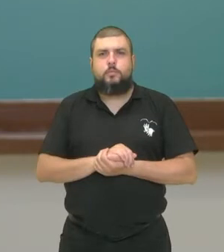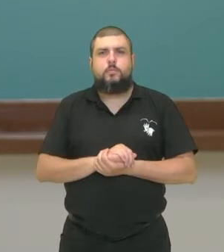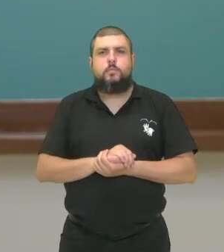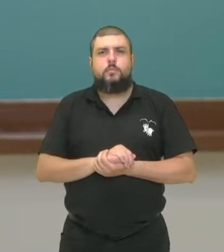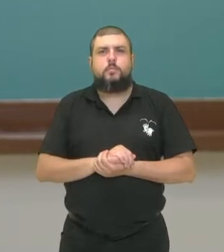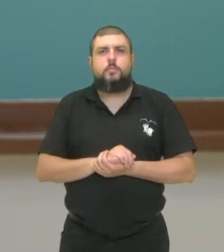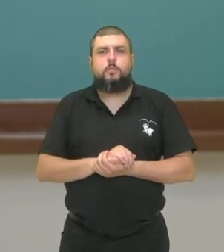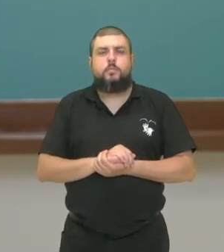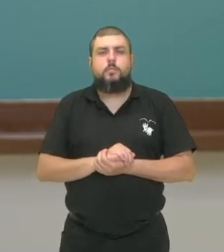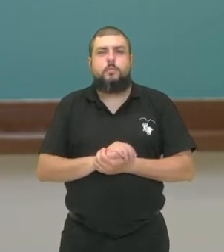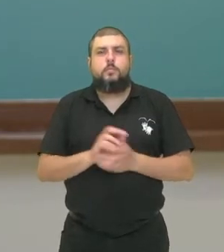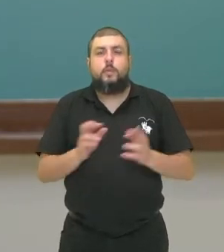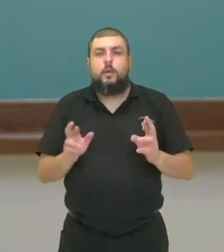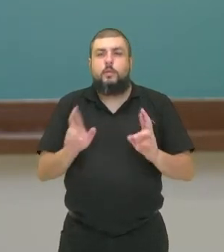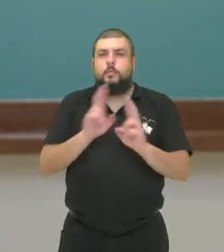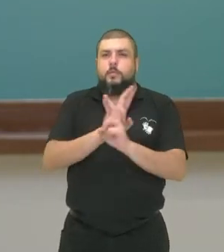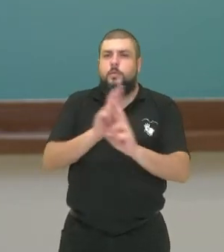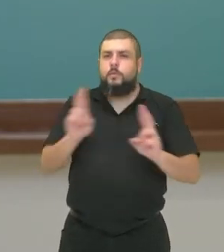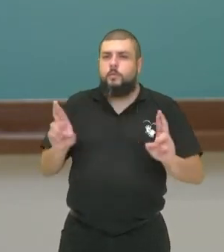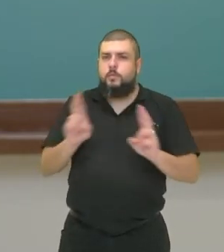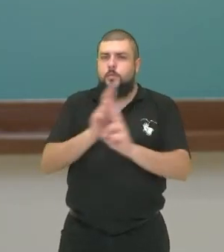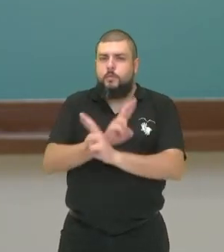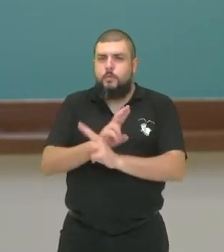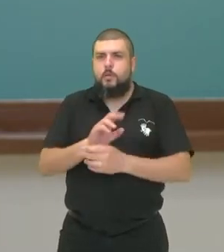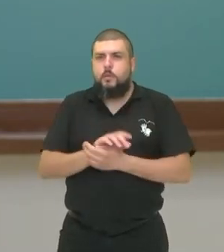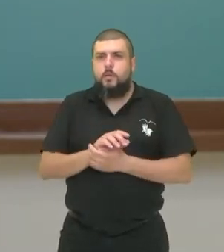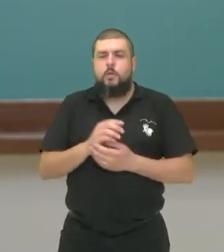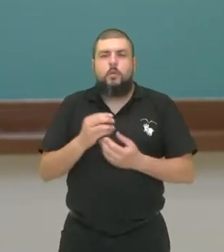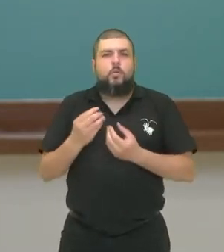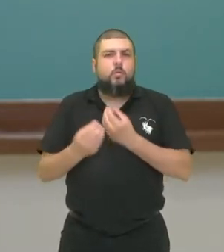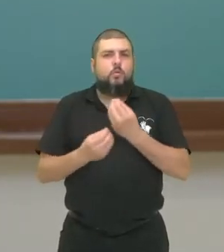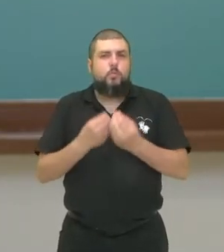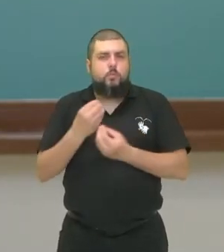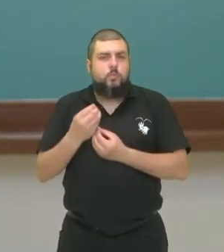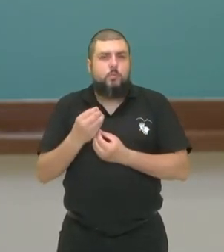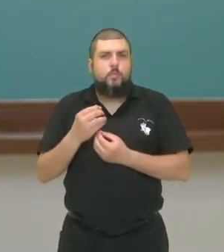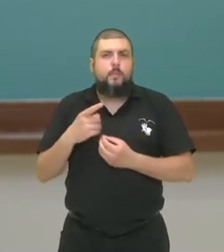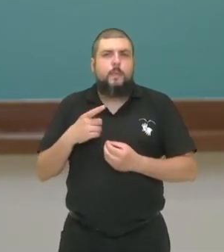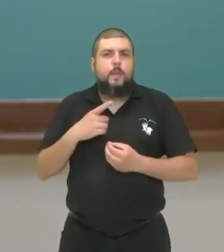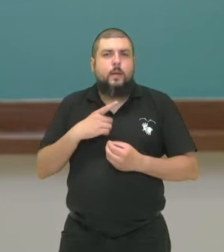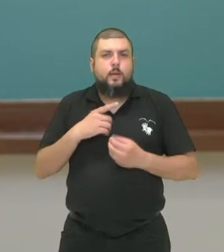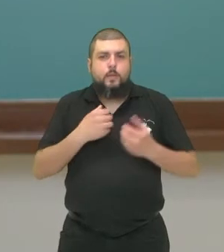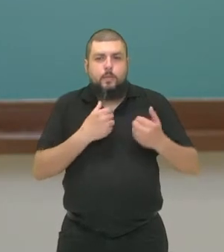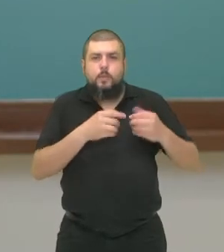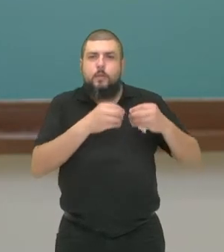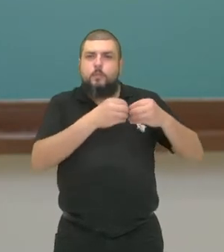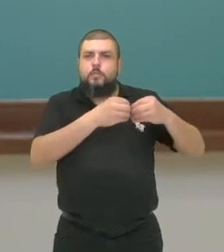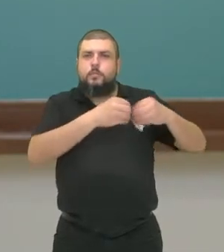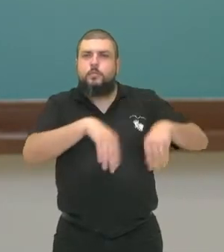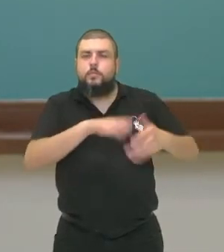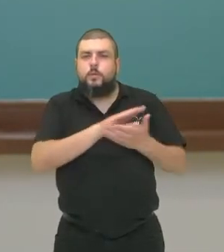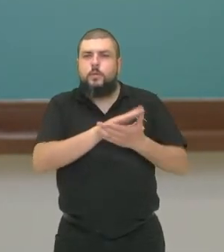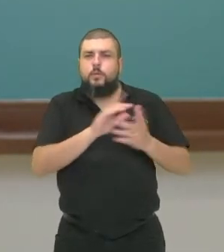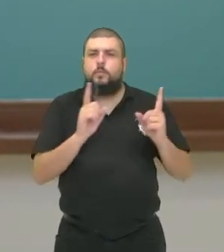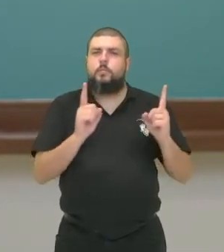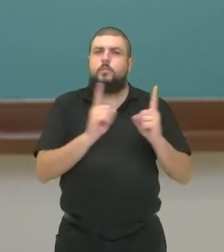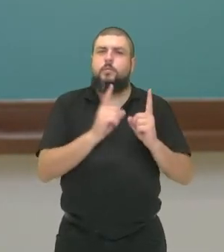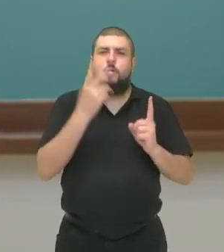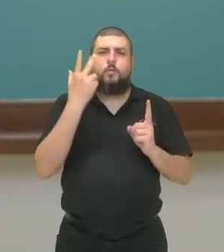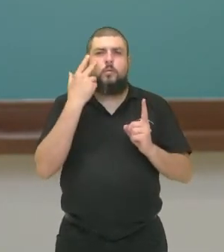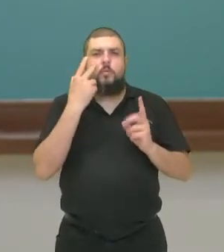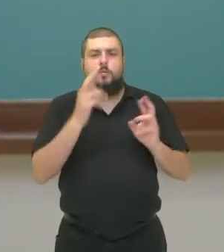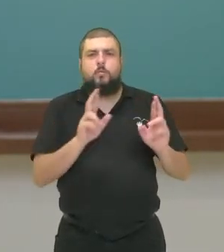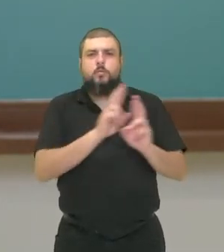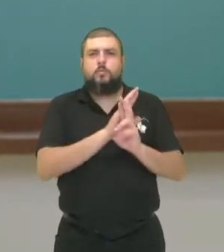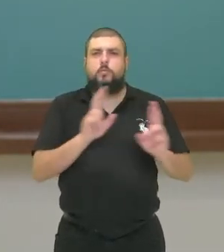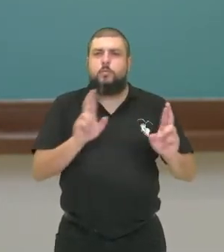relações interespecíficas harmônicas entre indivíduos de uma mesma espécie, onde não há prejuízo nenhum para ambos. Então nós vamos ter